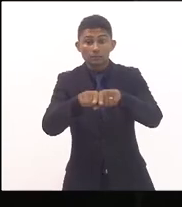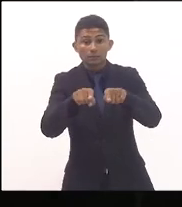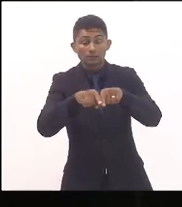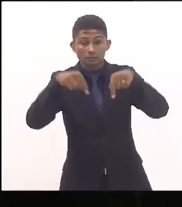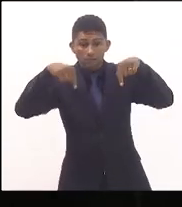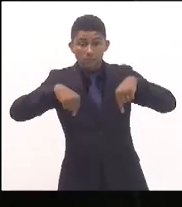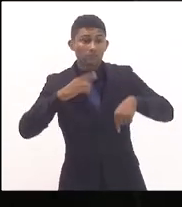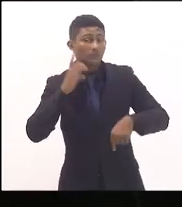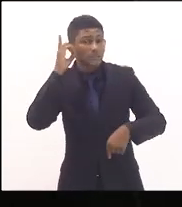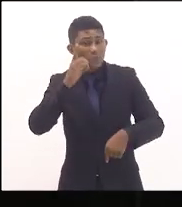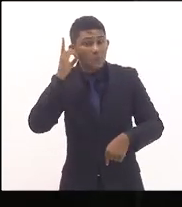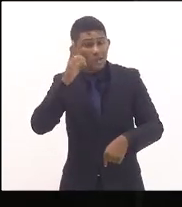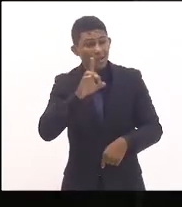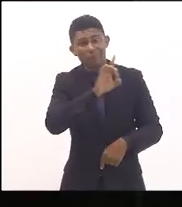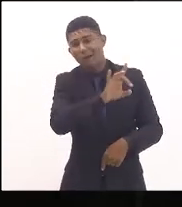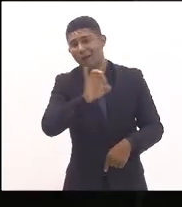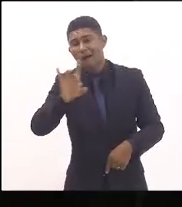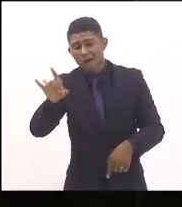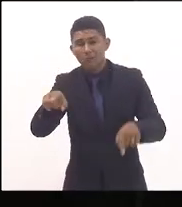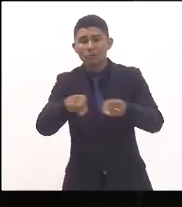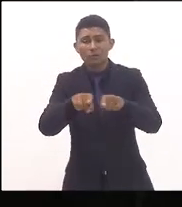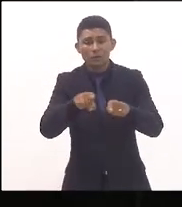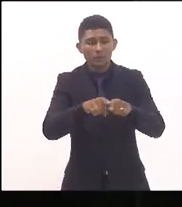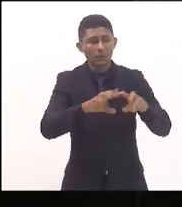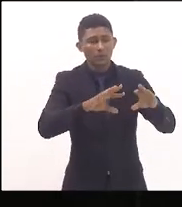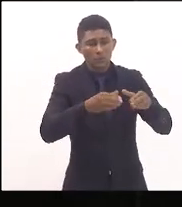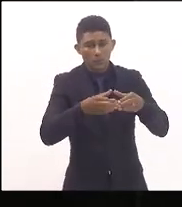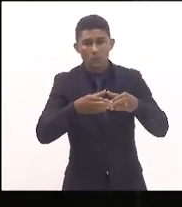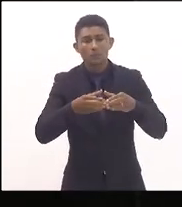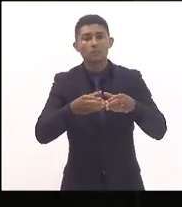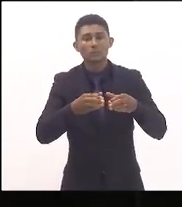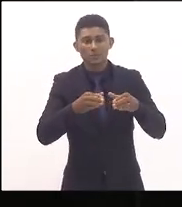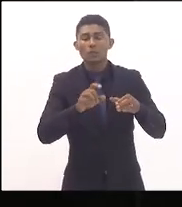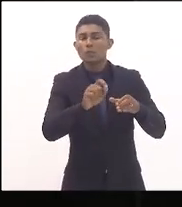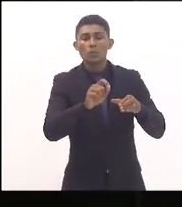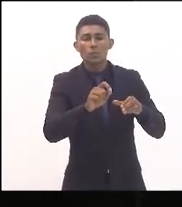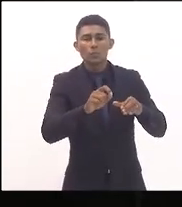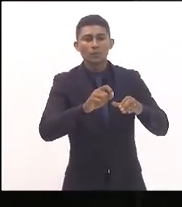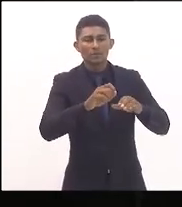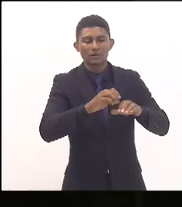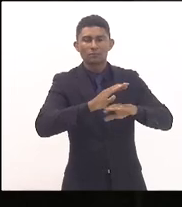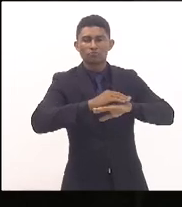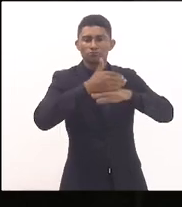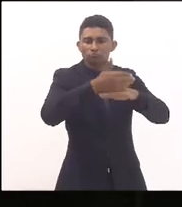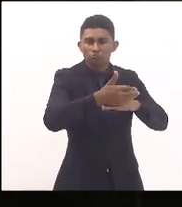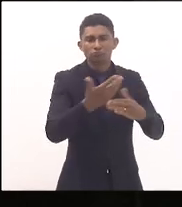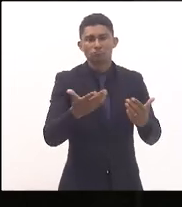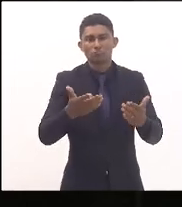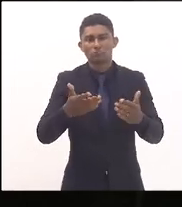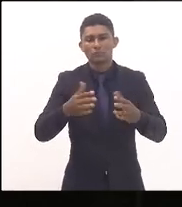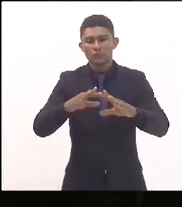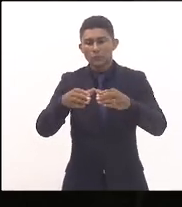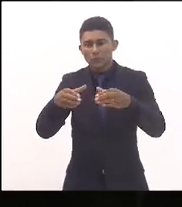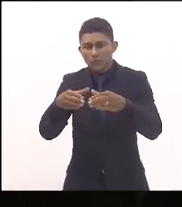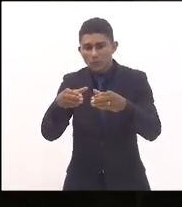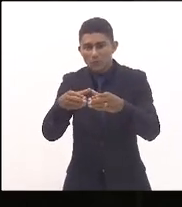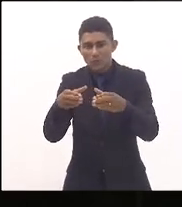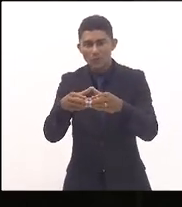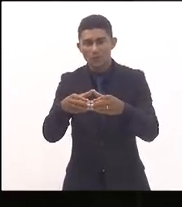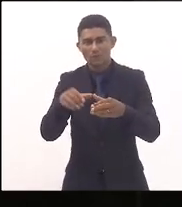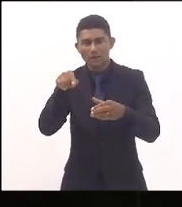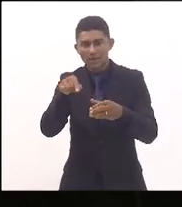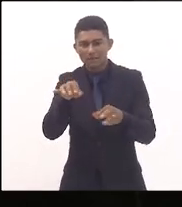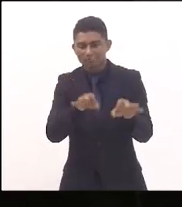cada parlamentar cada departamento Como eu disse o departamento de áudio de segurança de cerimonial que tratou com tanto carinho essa